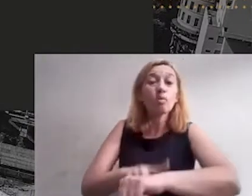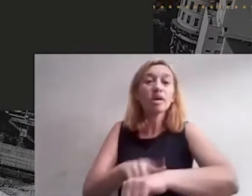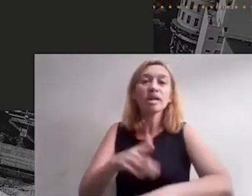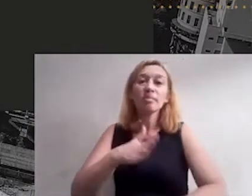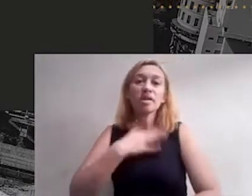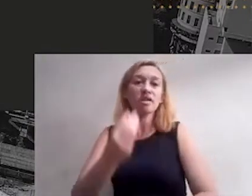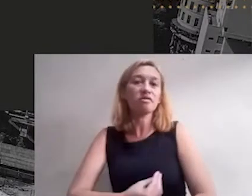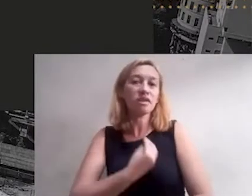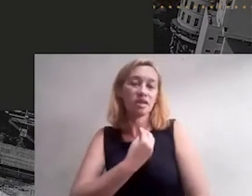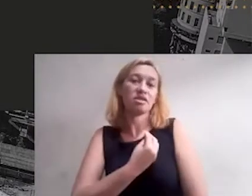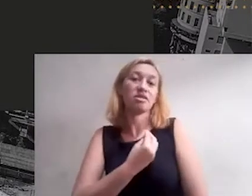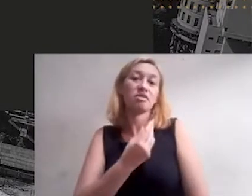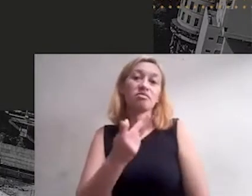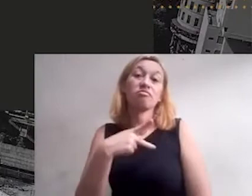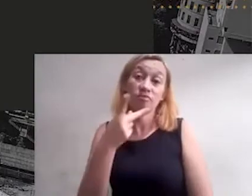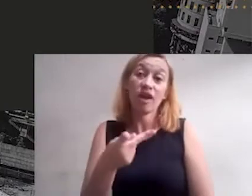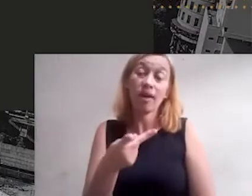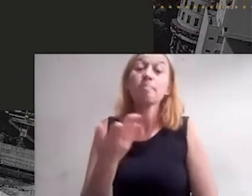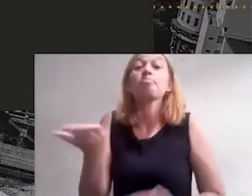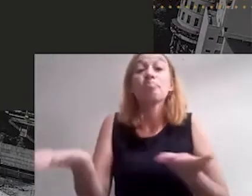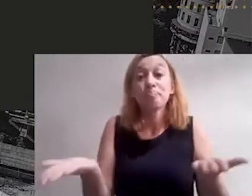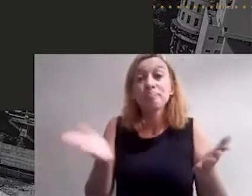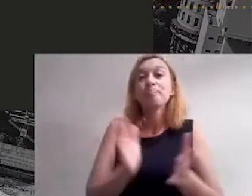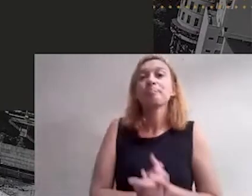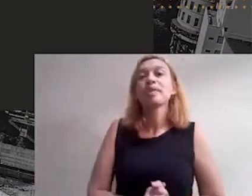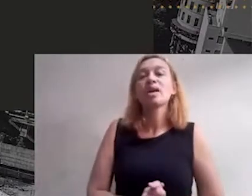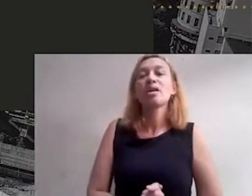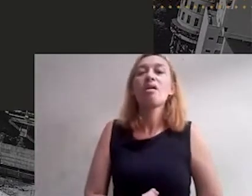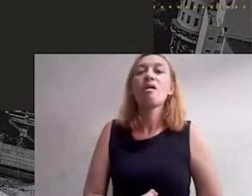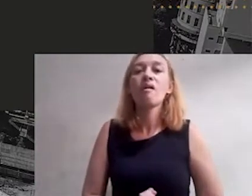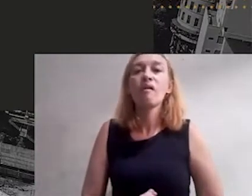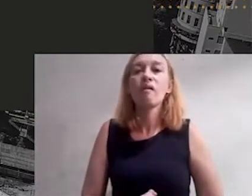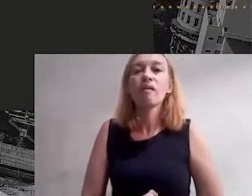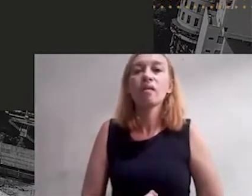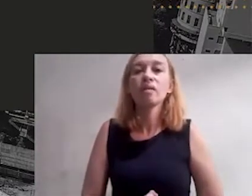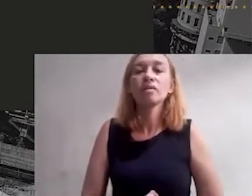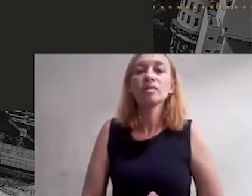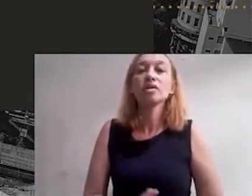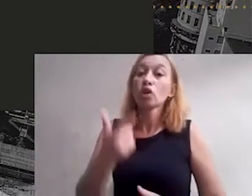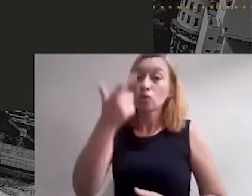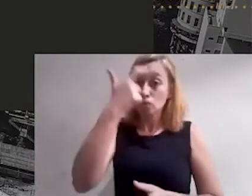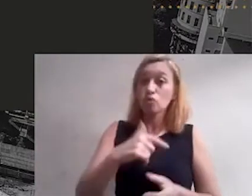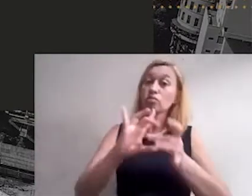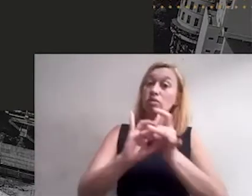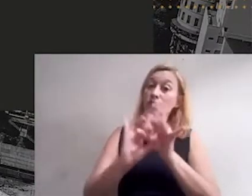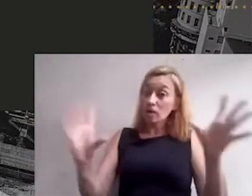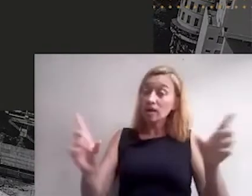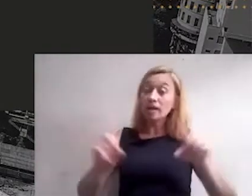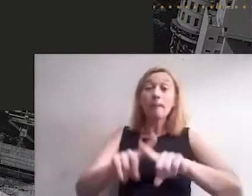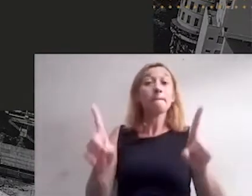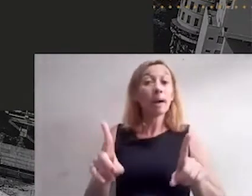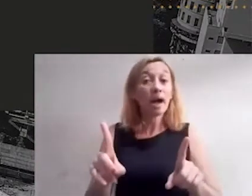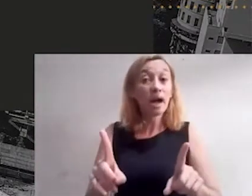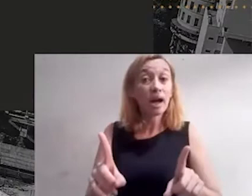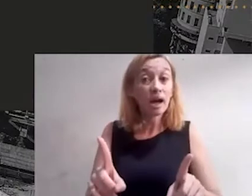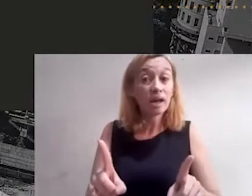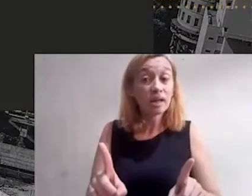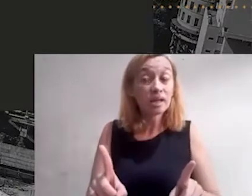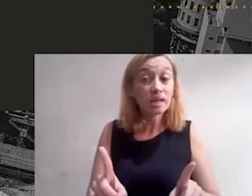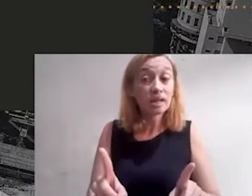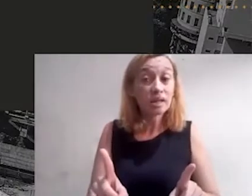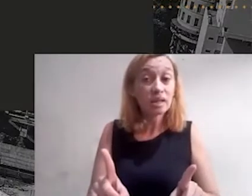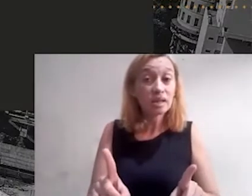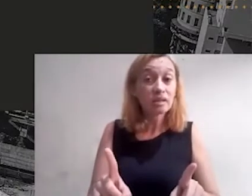dizê-las. Né? Então, eu sou democrata, mas a gente vive uma dificuldade muito grande de